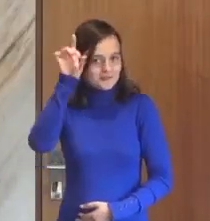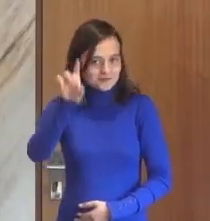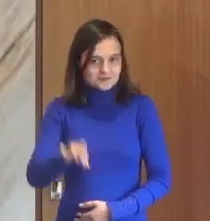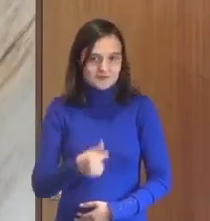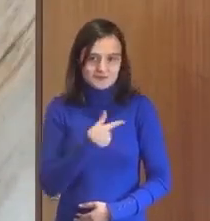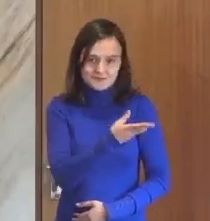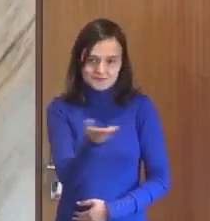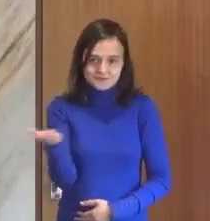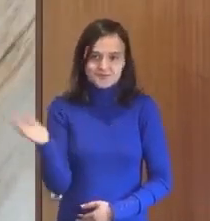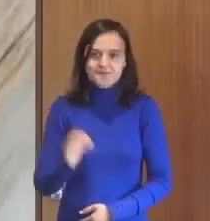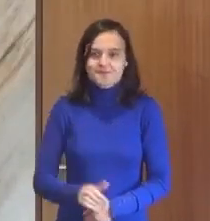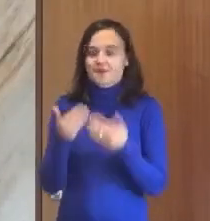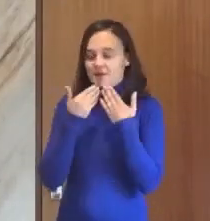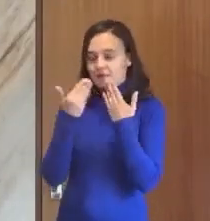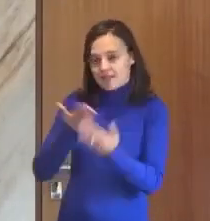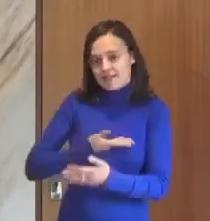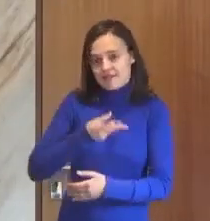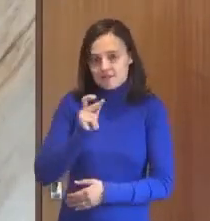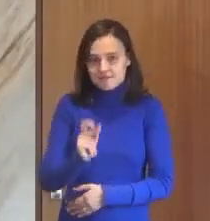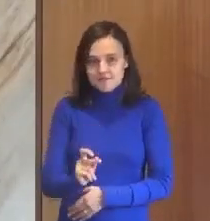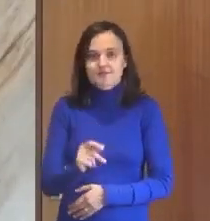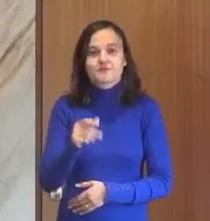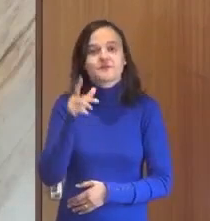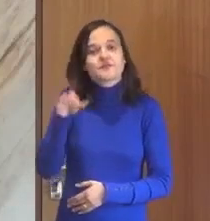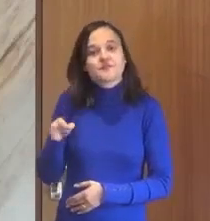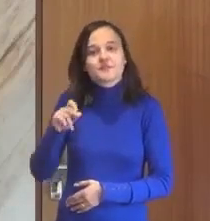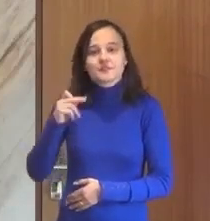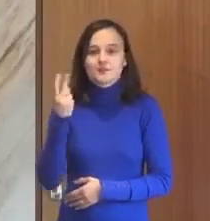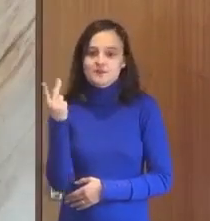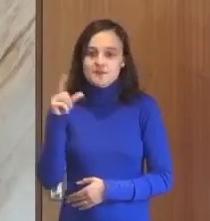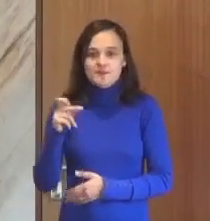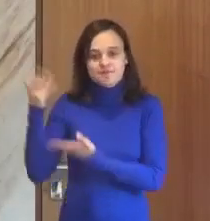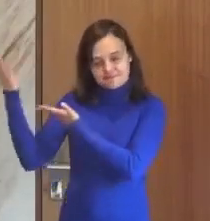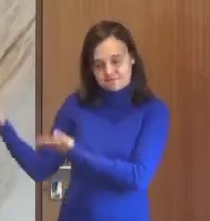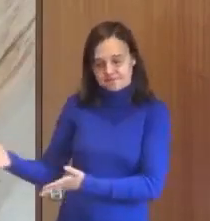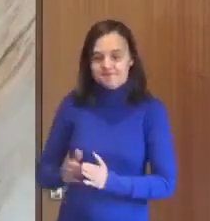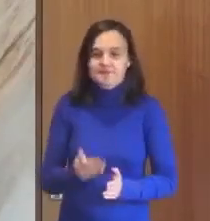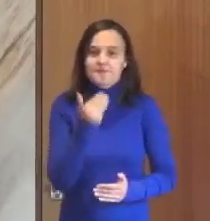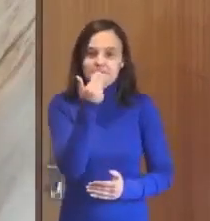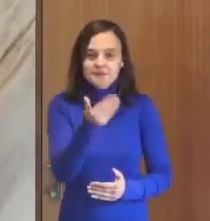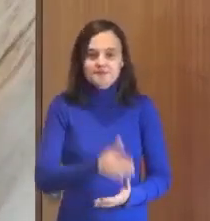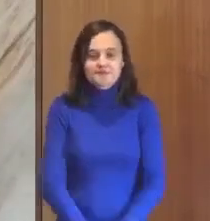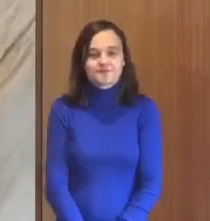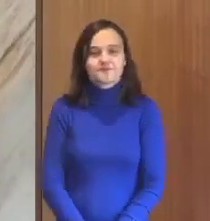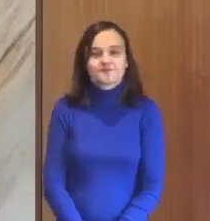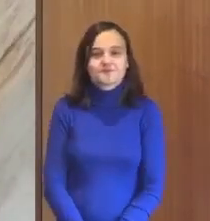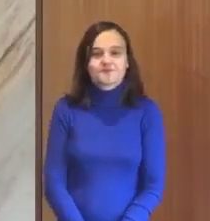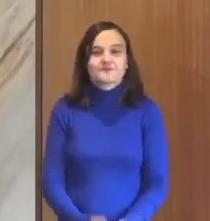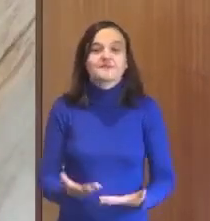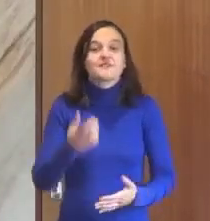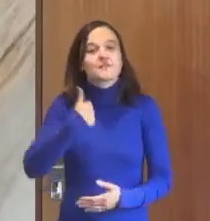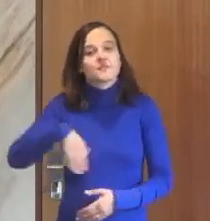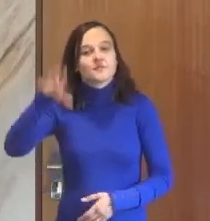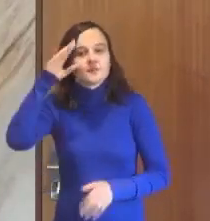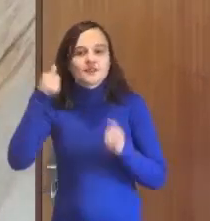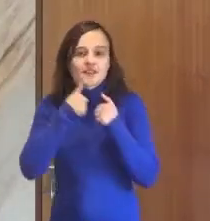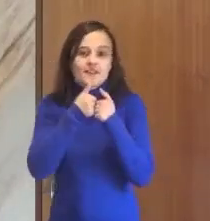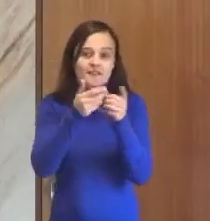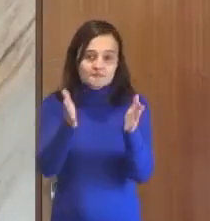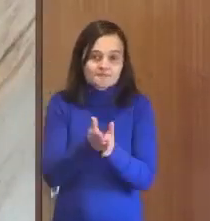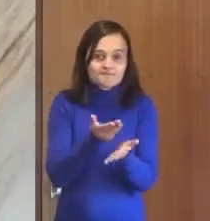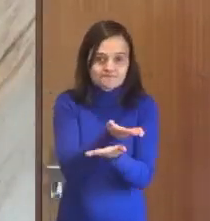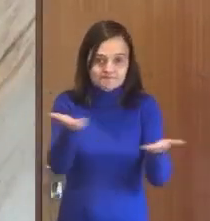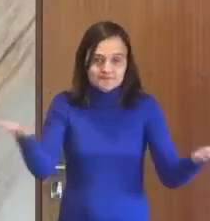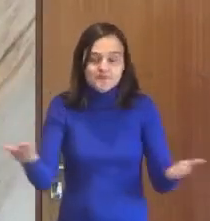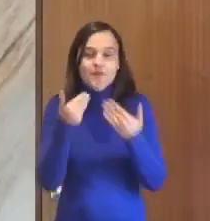vós. Muito obrigada, doutora Paula. Obrigada a nós. A luz é sua. Obrigada. Muito obrigada. Ora, boa tarde a todos. Muito obrigada pela